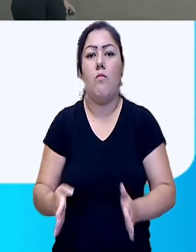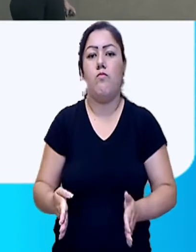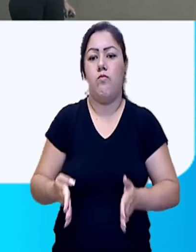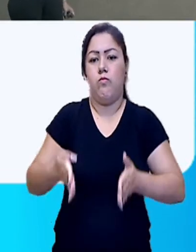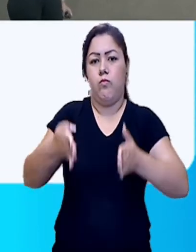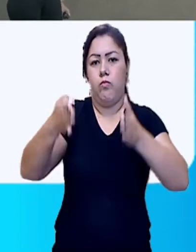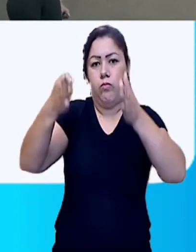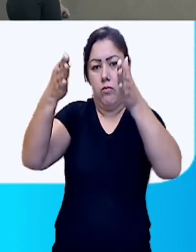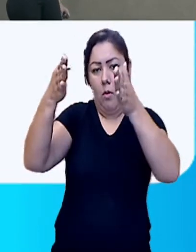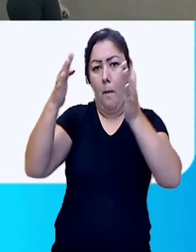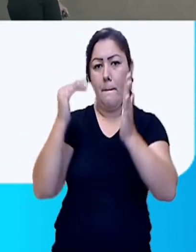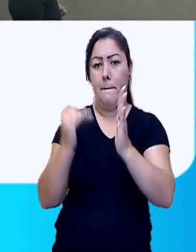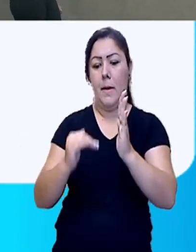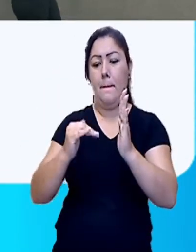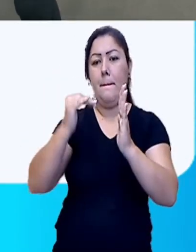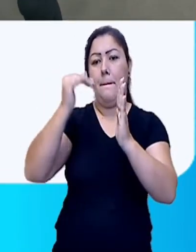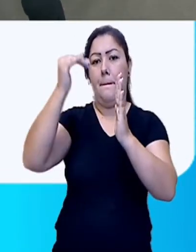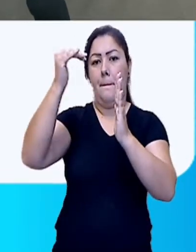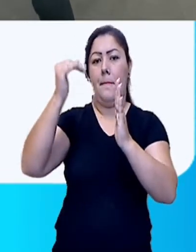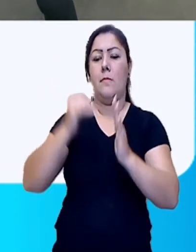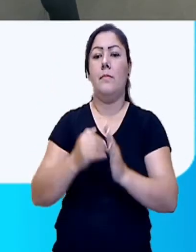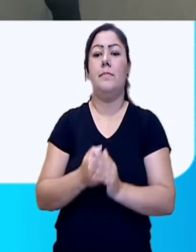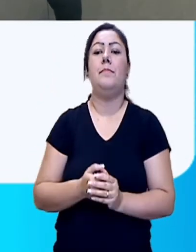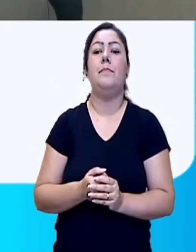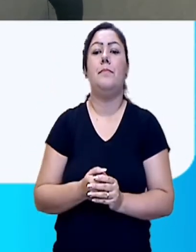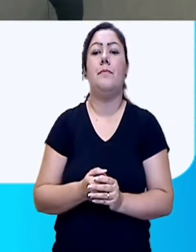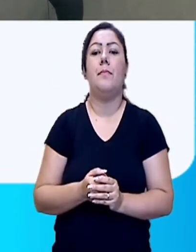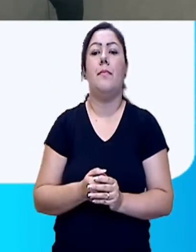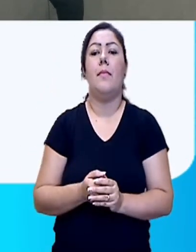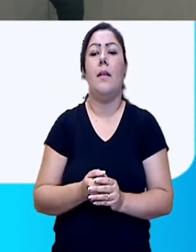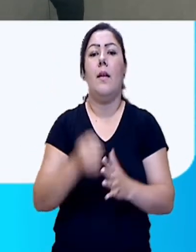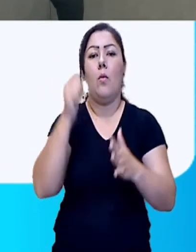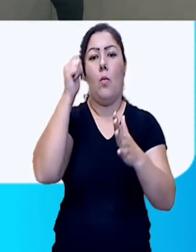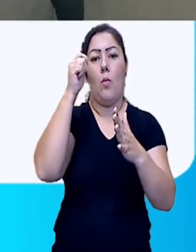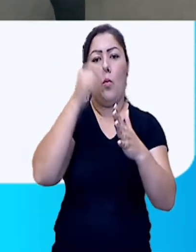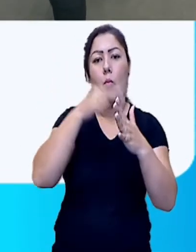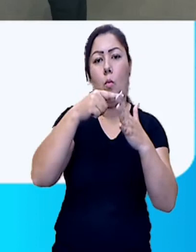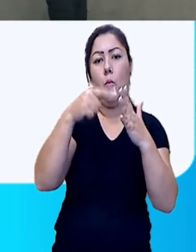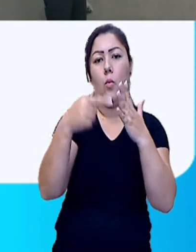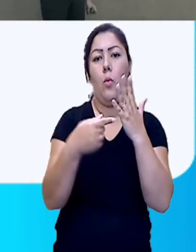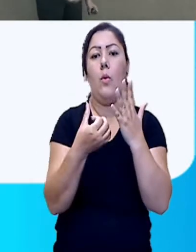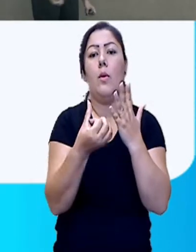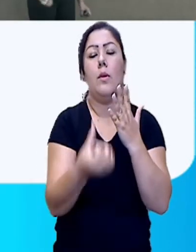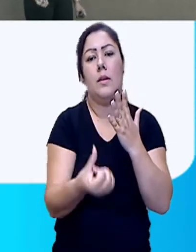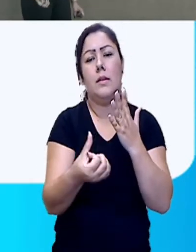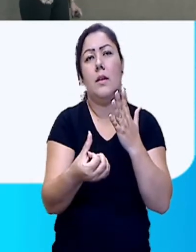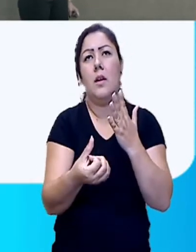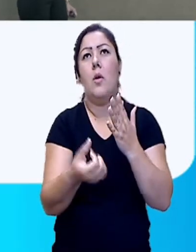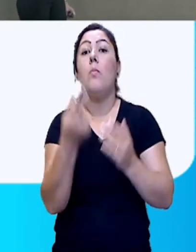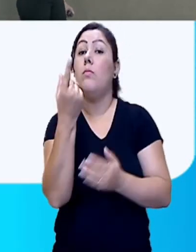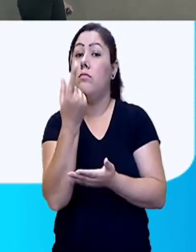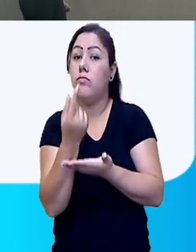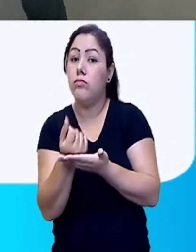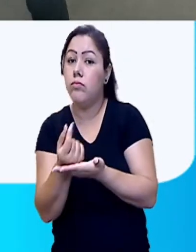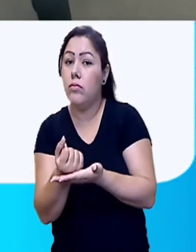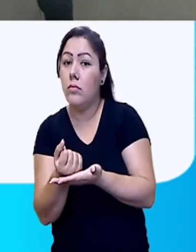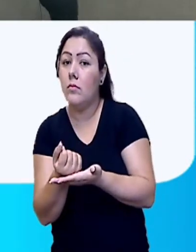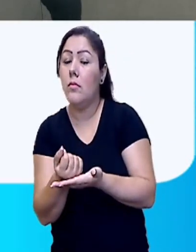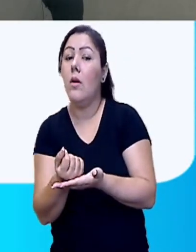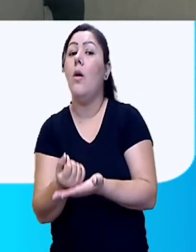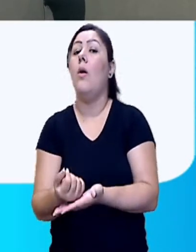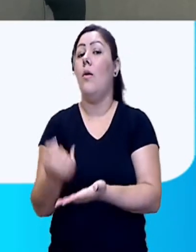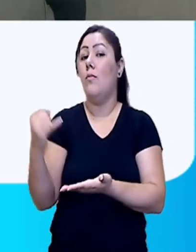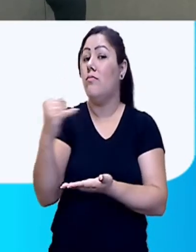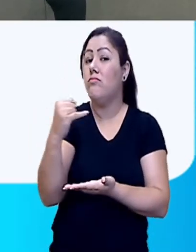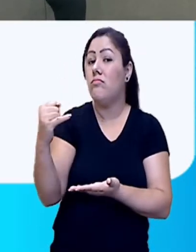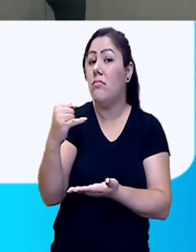os condomínios, nos 6 primeiros meses, se ficou com saldo positivo ou negativo. Então, o